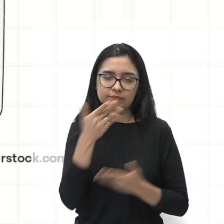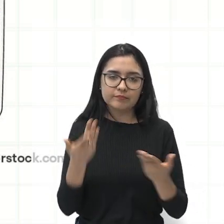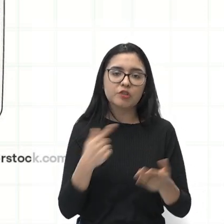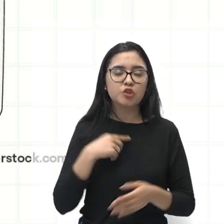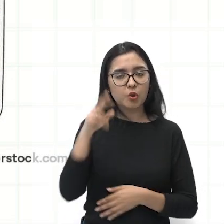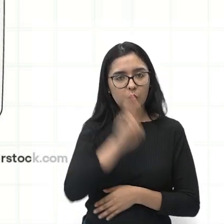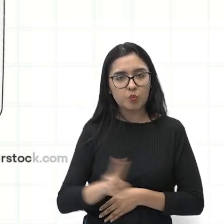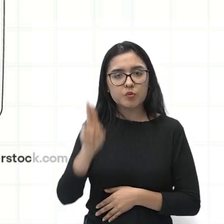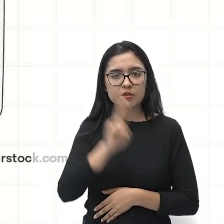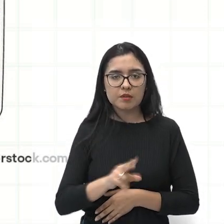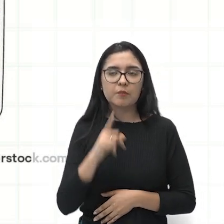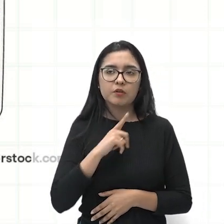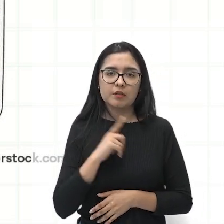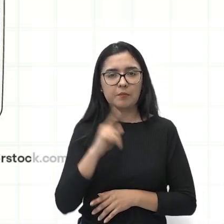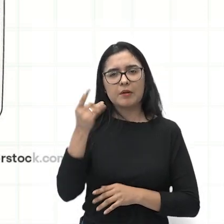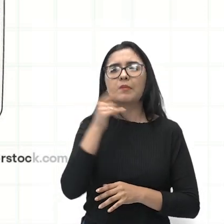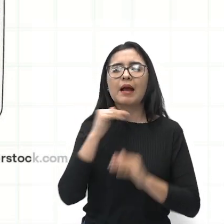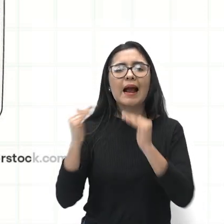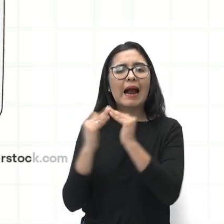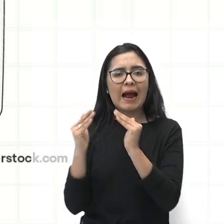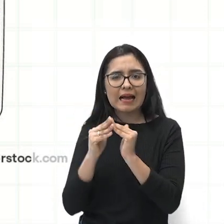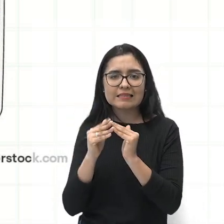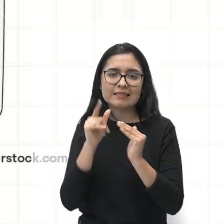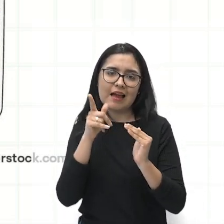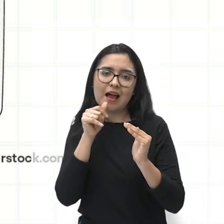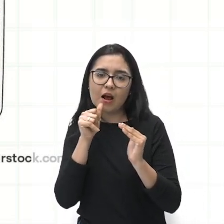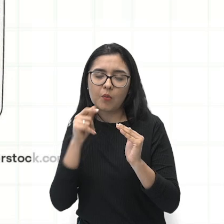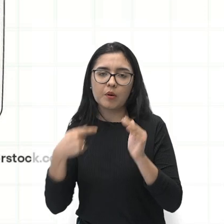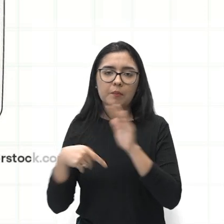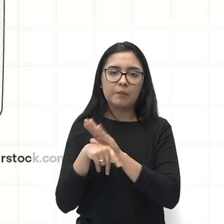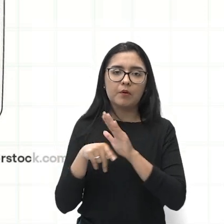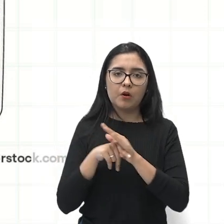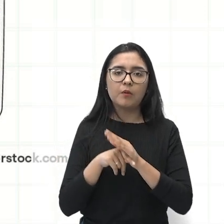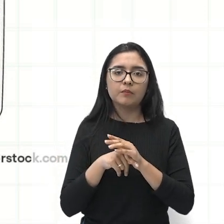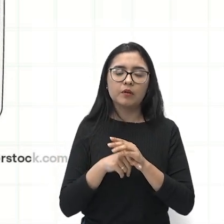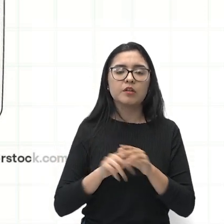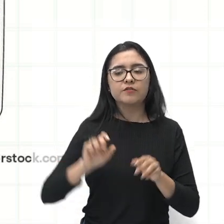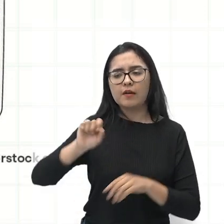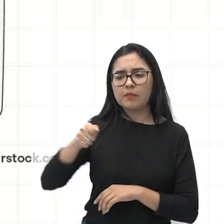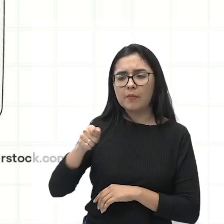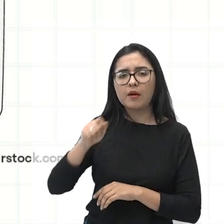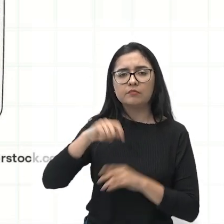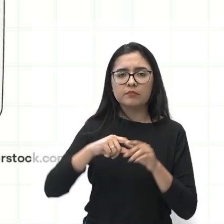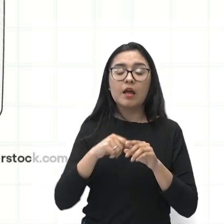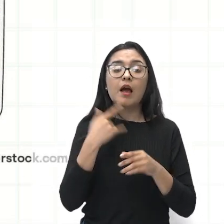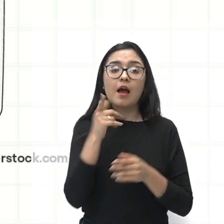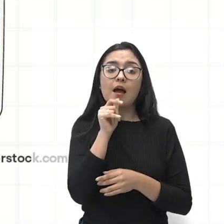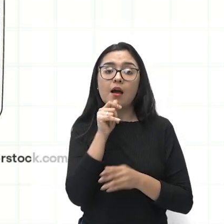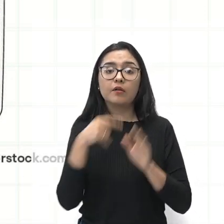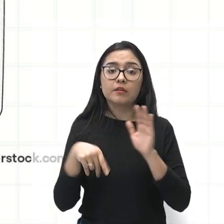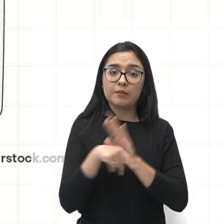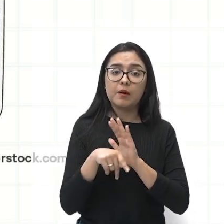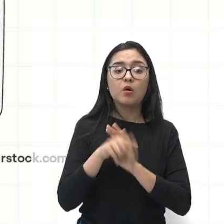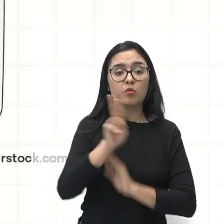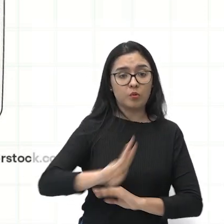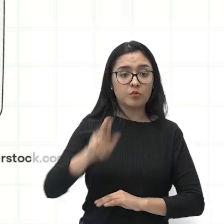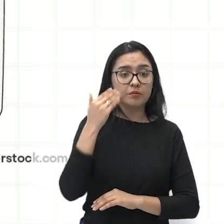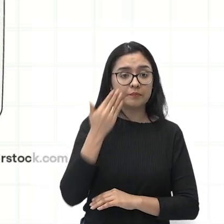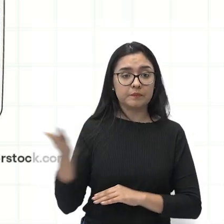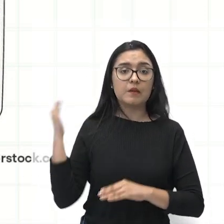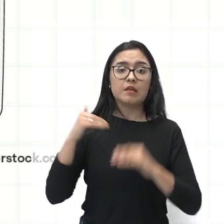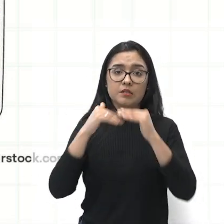que nós recebemos em casa, na nossa torneira, é usado também o processo